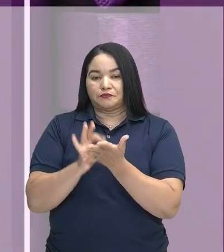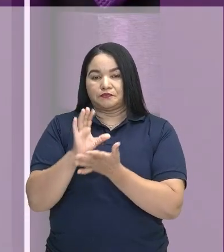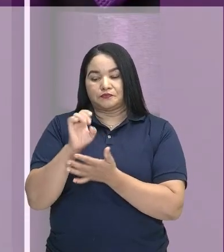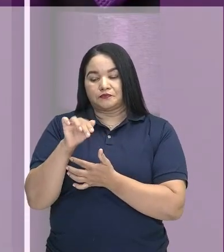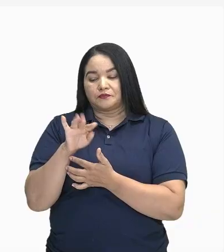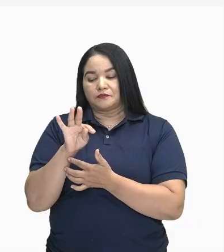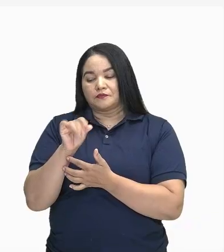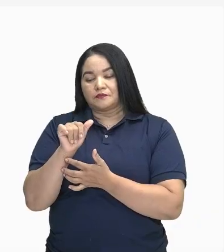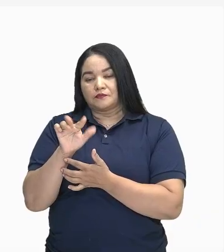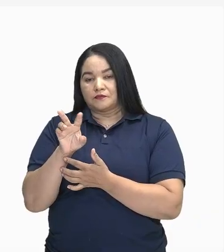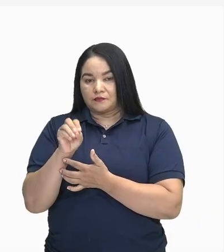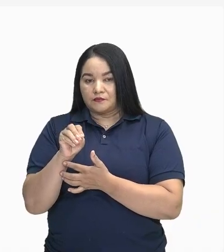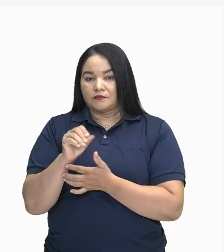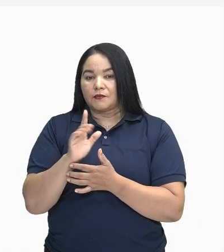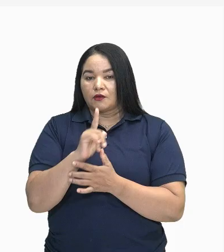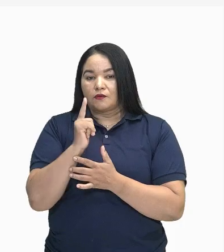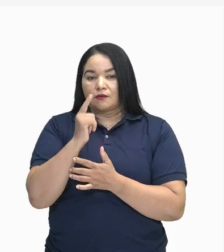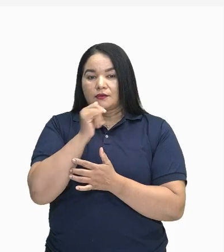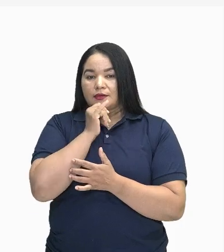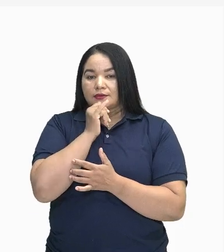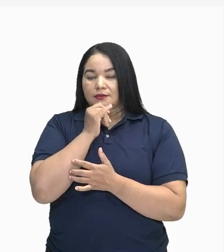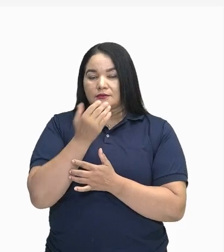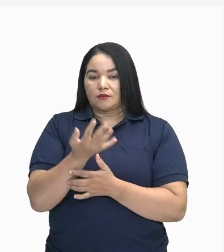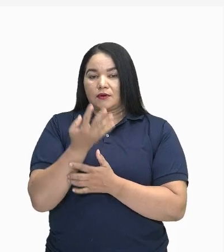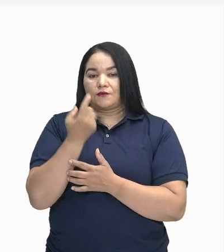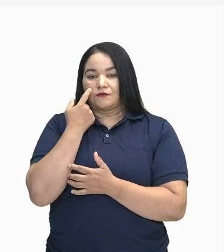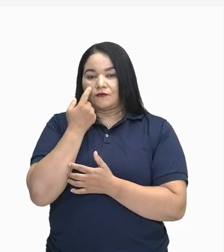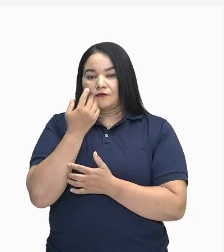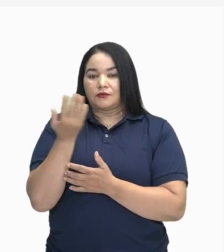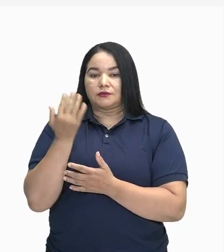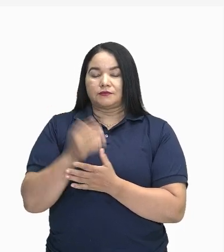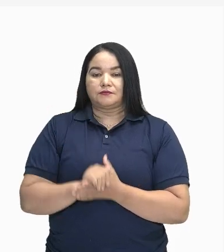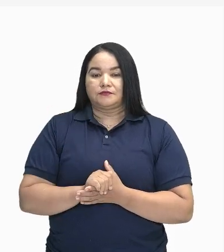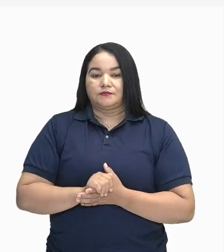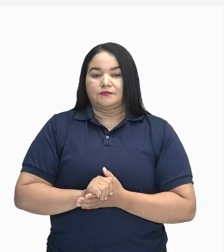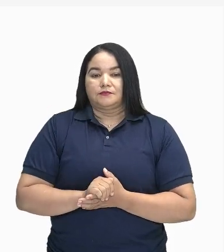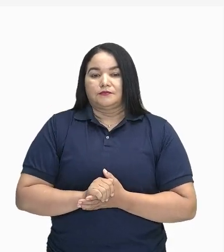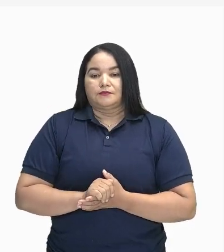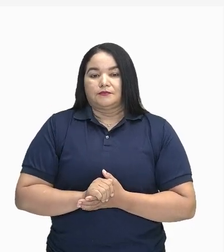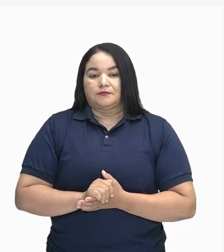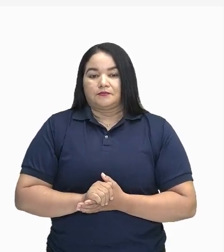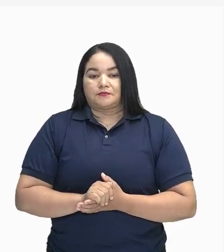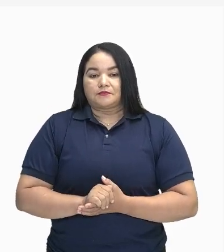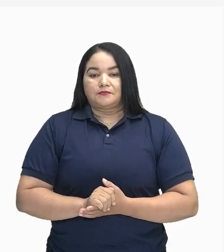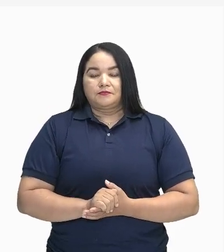você, né? E esse exemplo, olha o que diz aqui, ó.